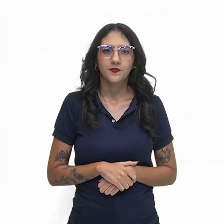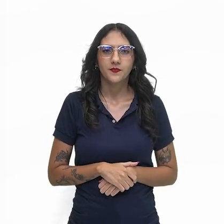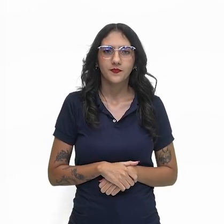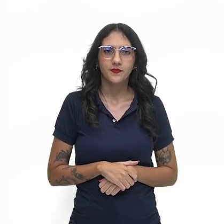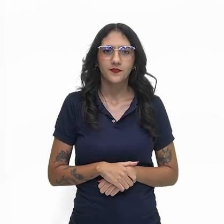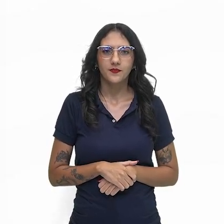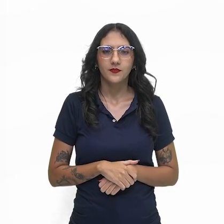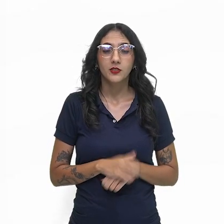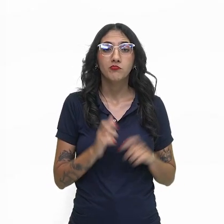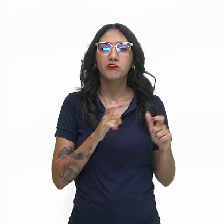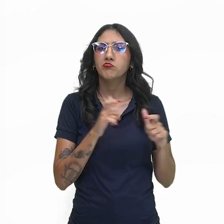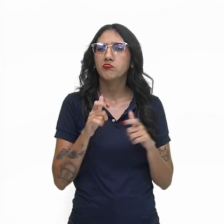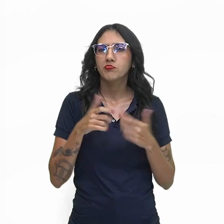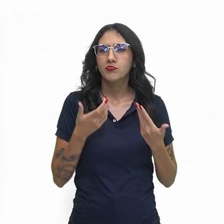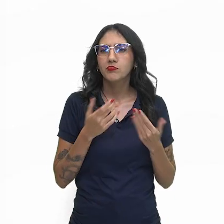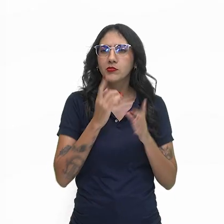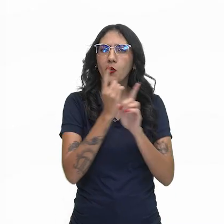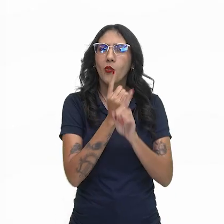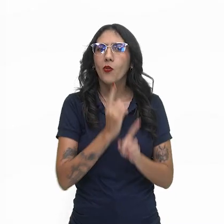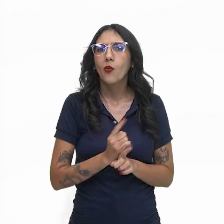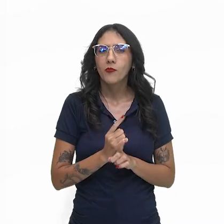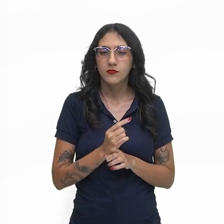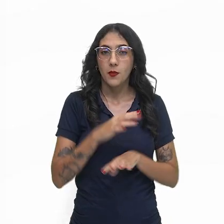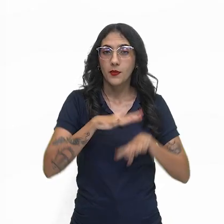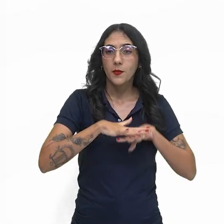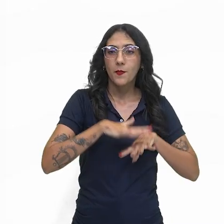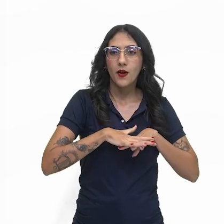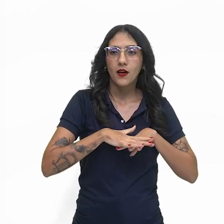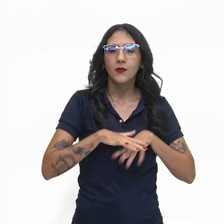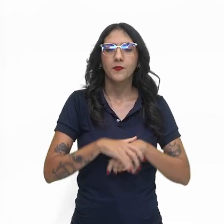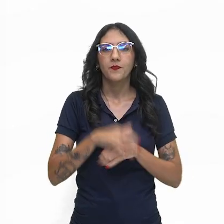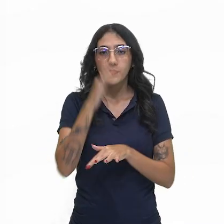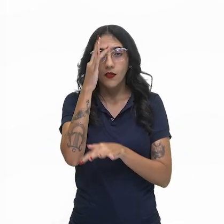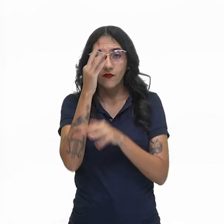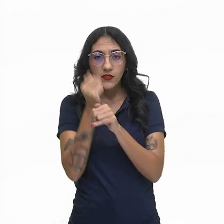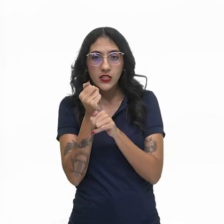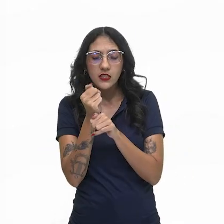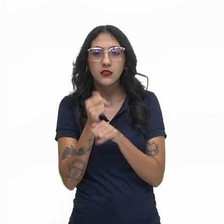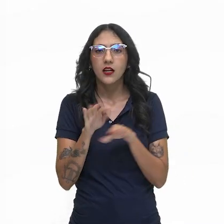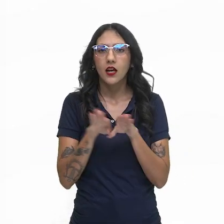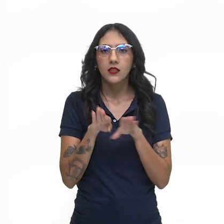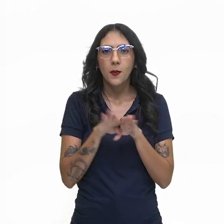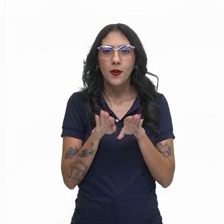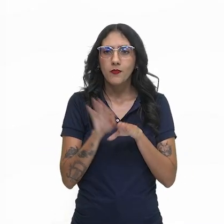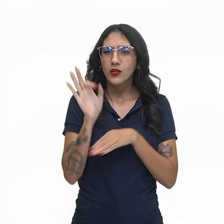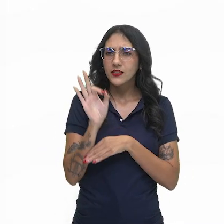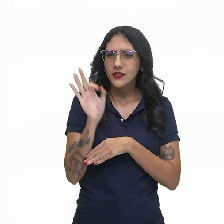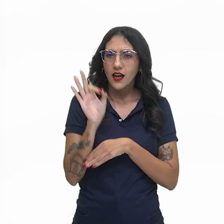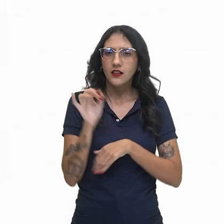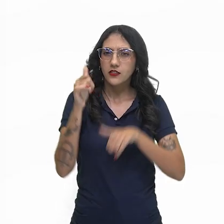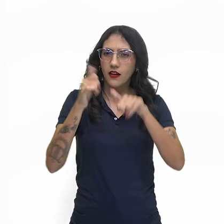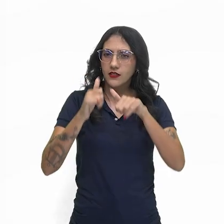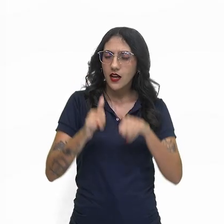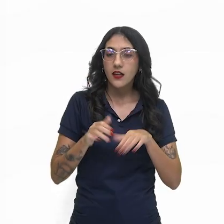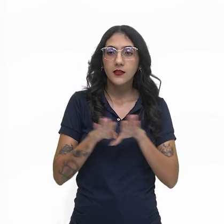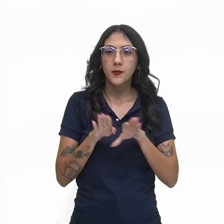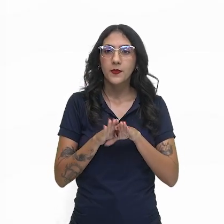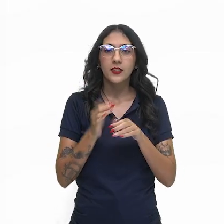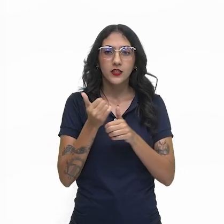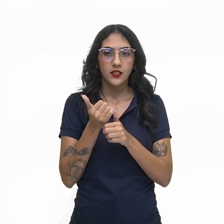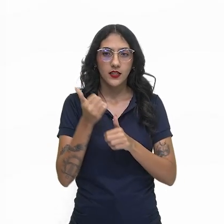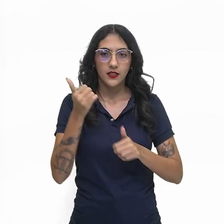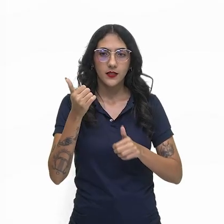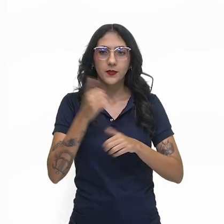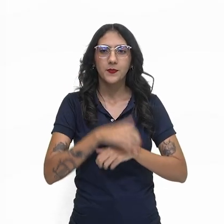como a matemática, a física, a estatística e a